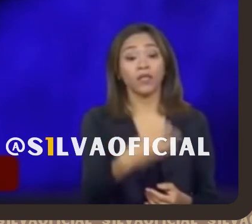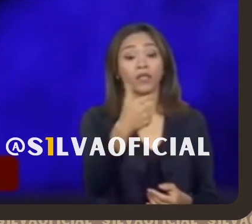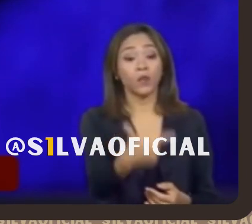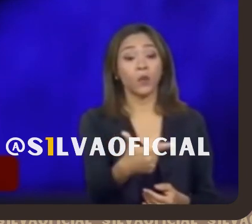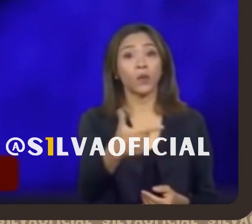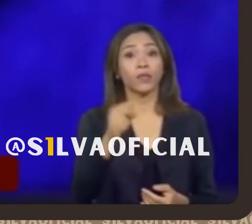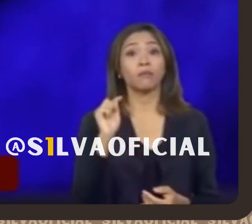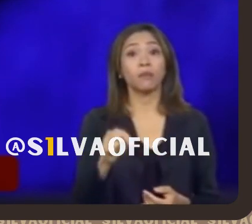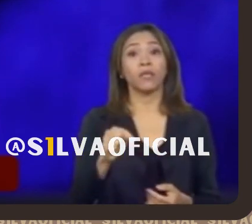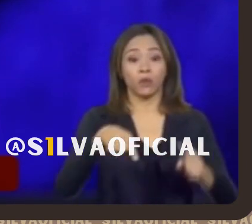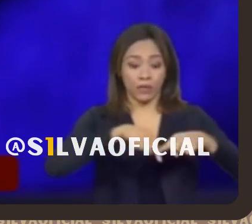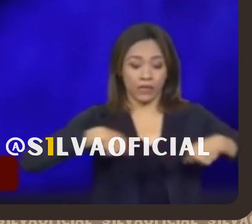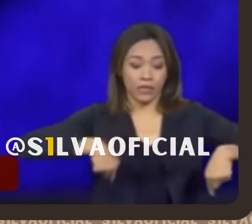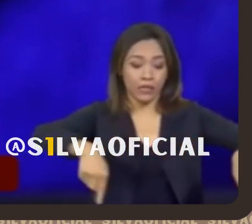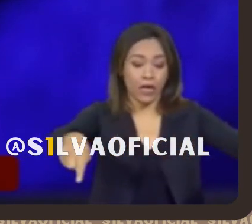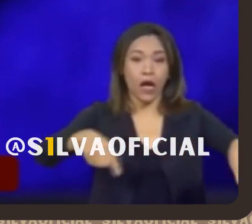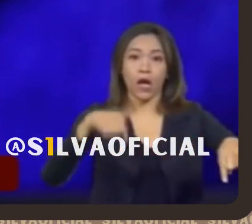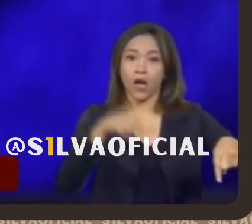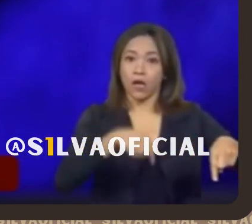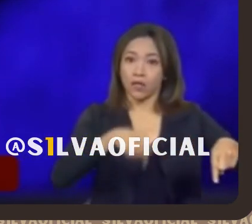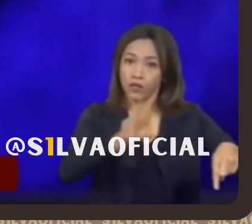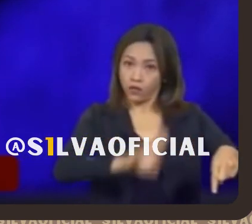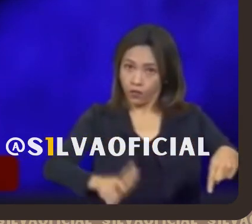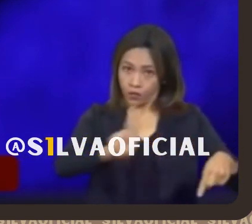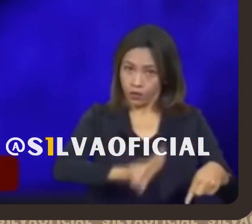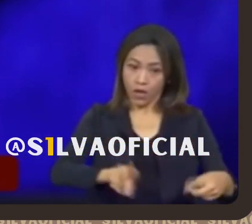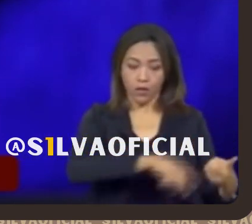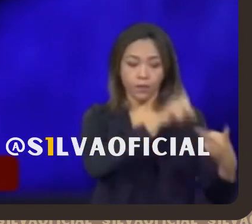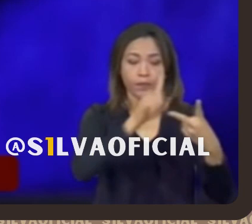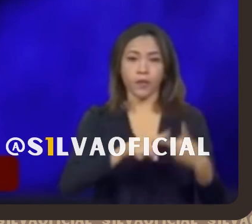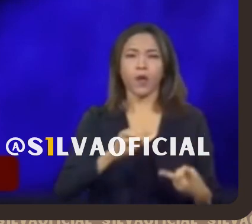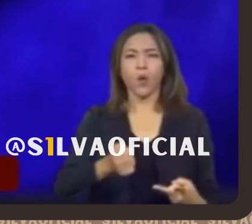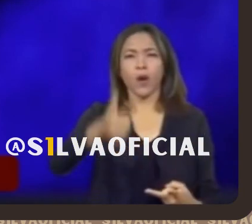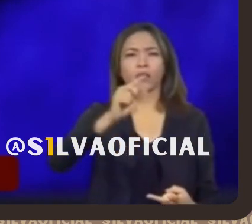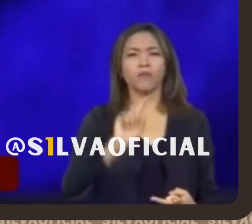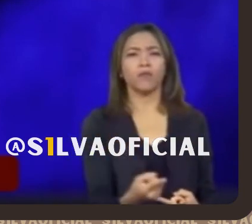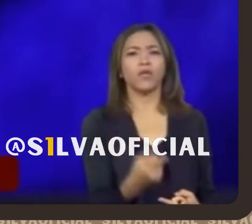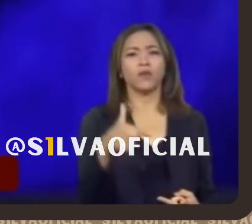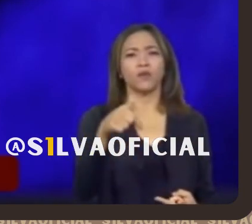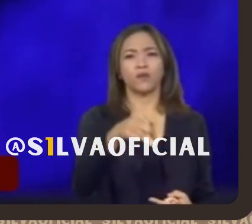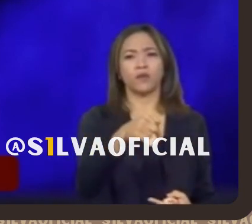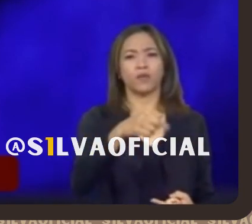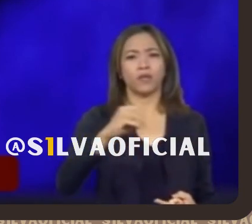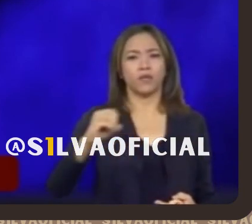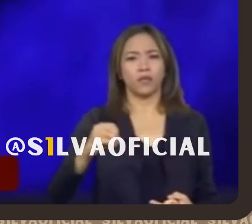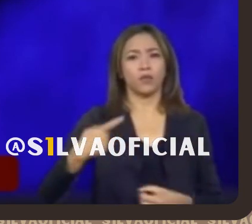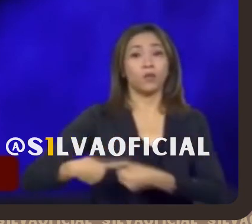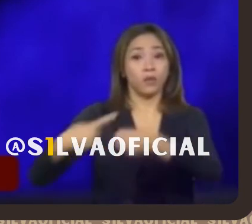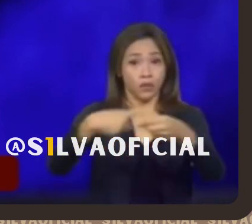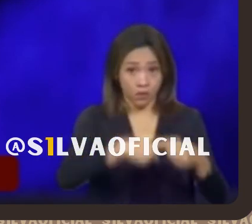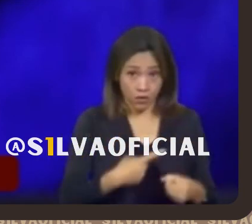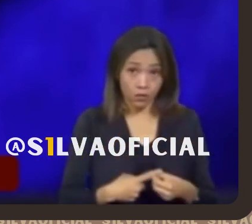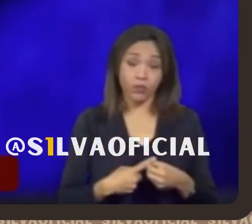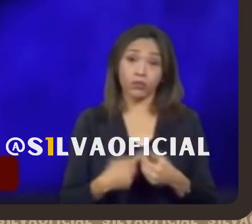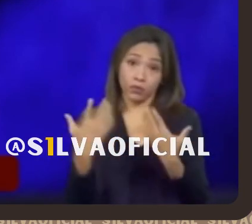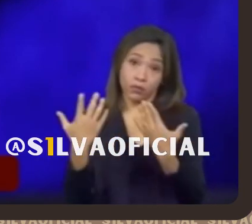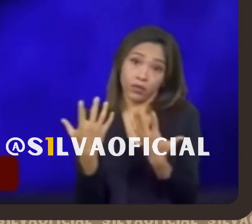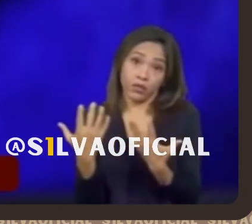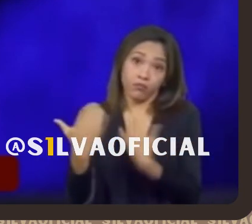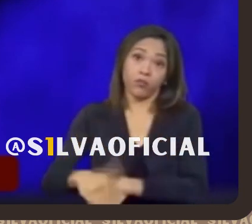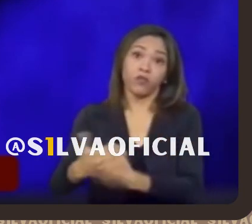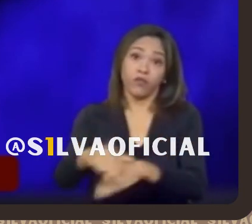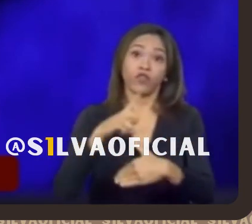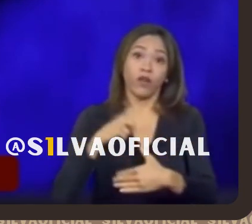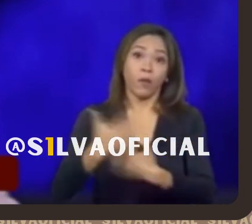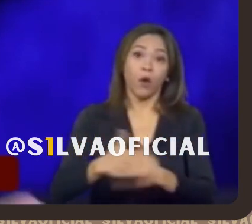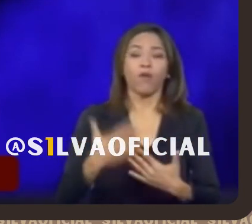foram foram foram utiliz usadas 1000 quase 1750 municípios brasileiros aplicaram a prova então quero agradecer todos os Correios